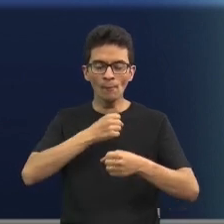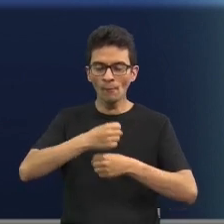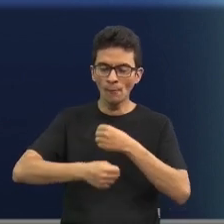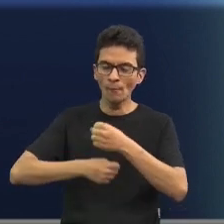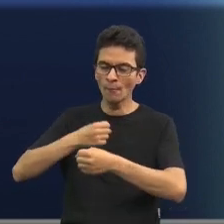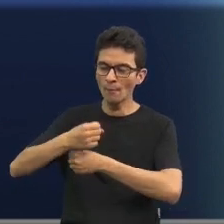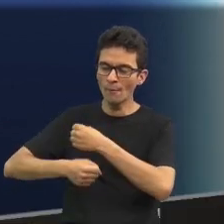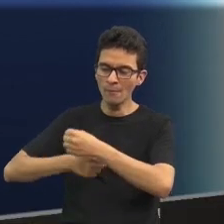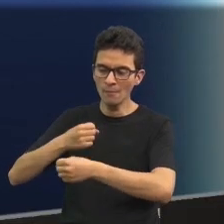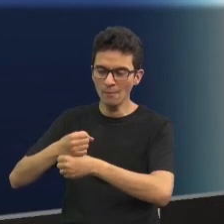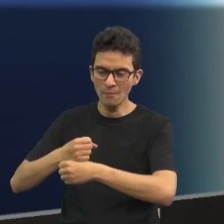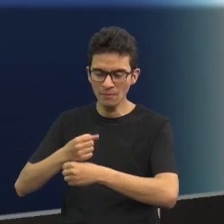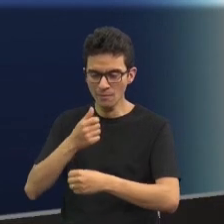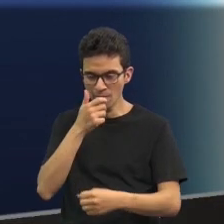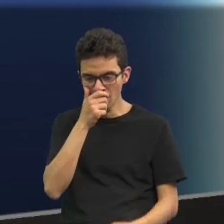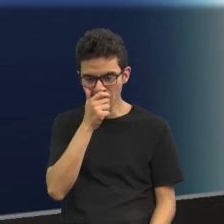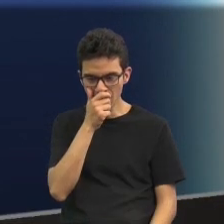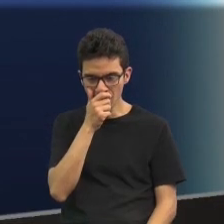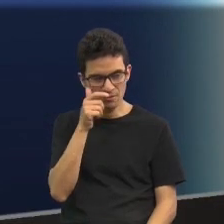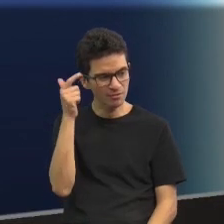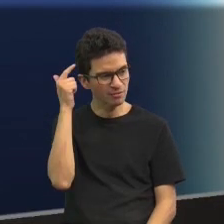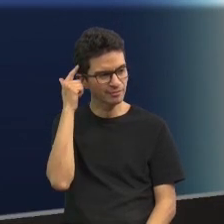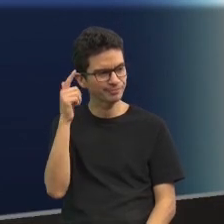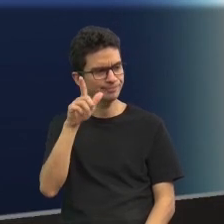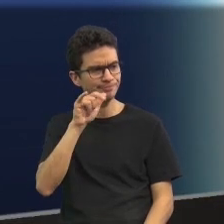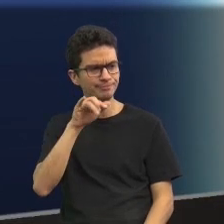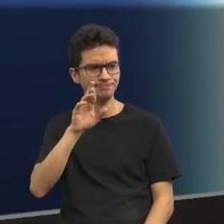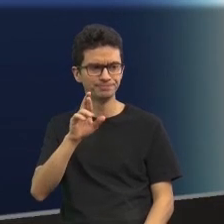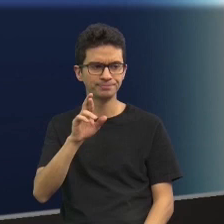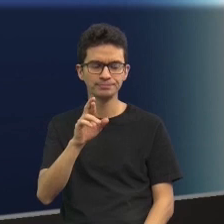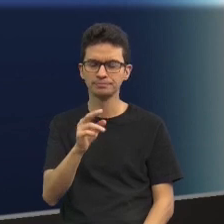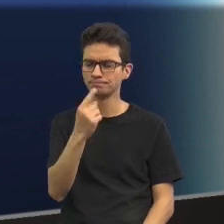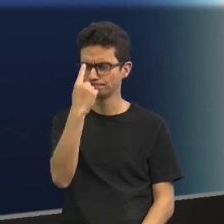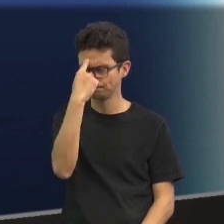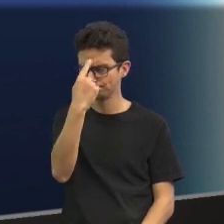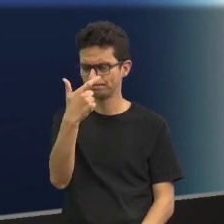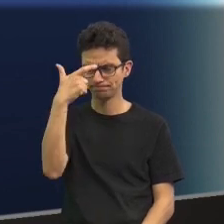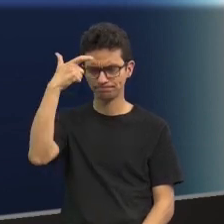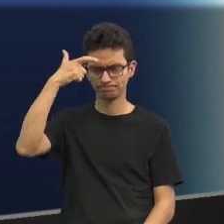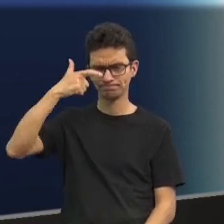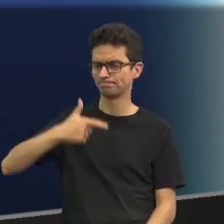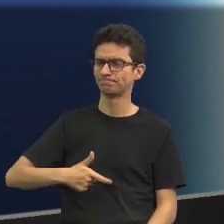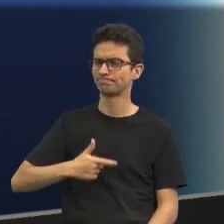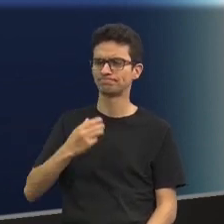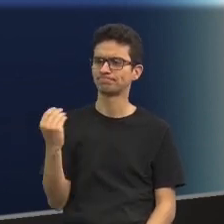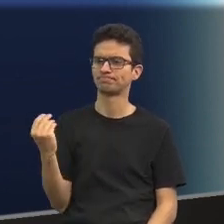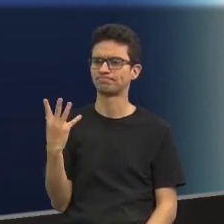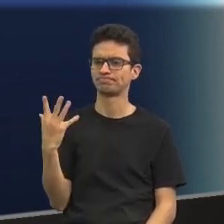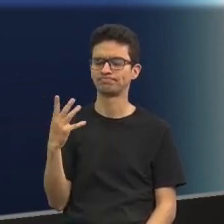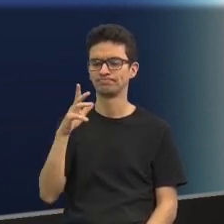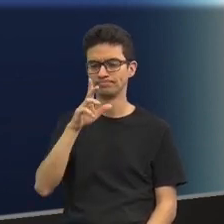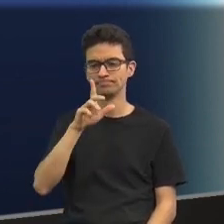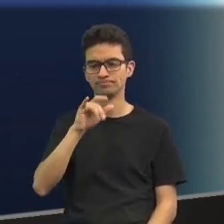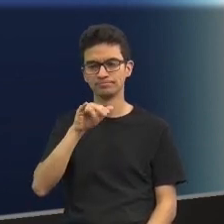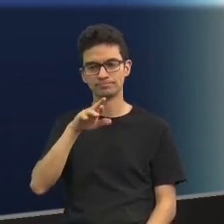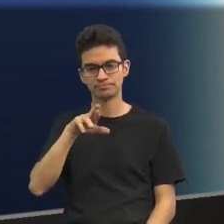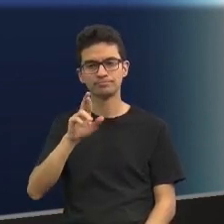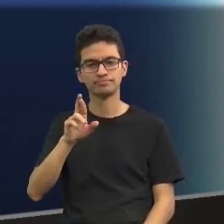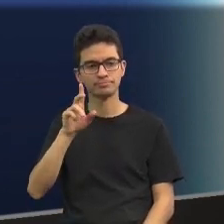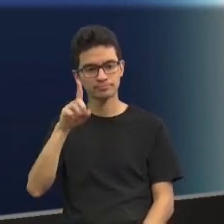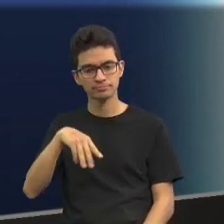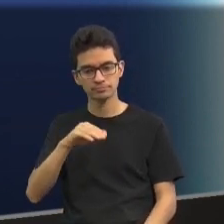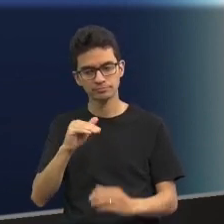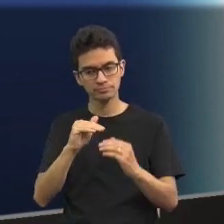ano foi importante se alinhar o comportamento é como se fosse uma como não é uma